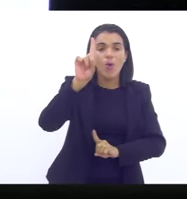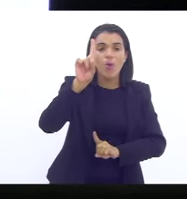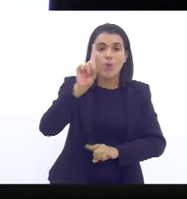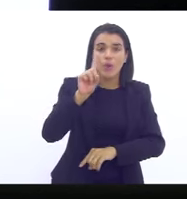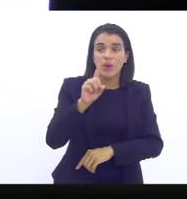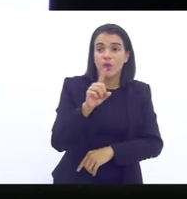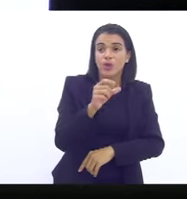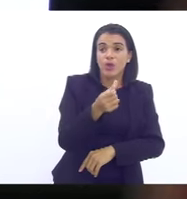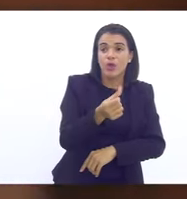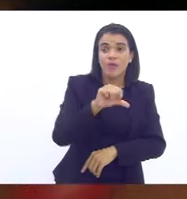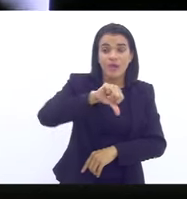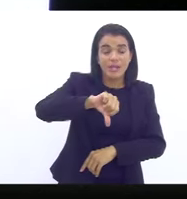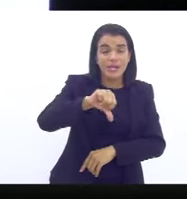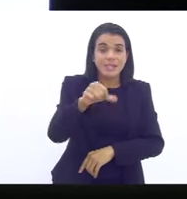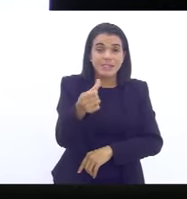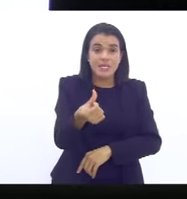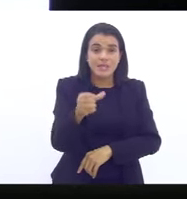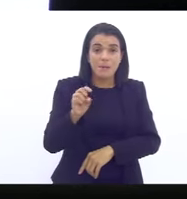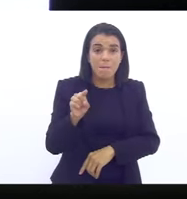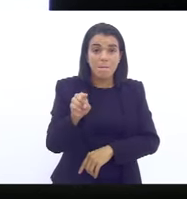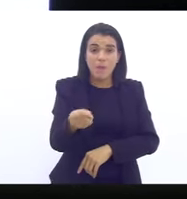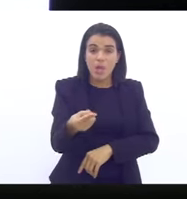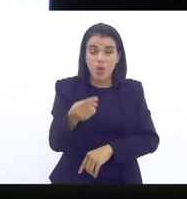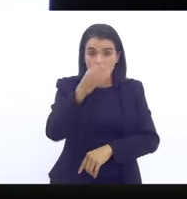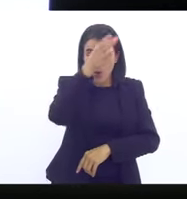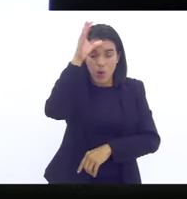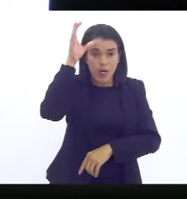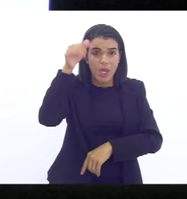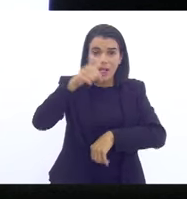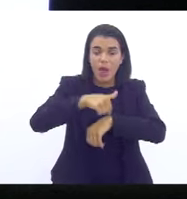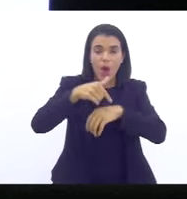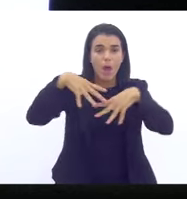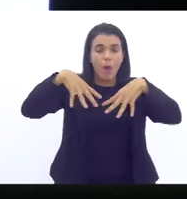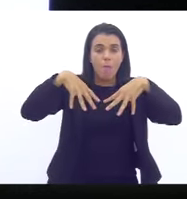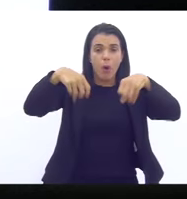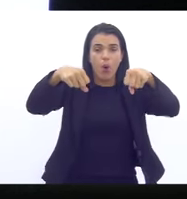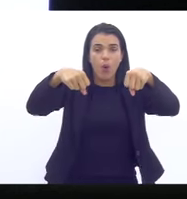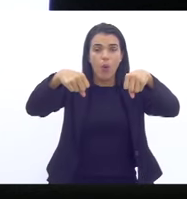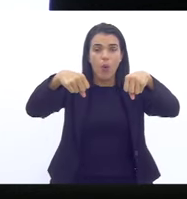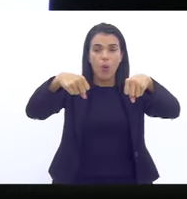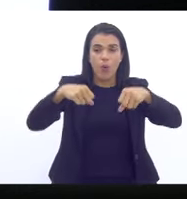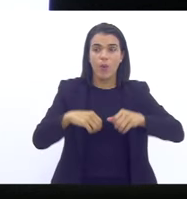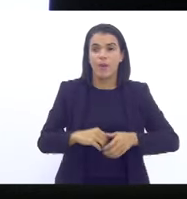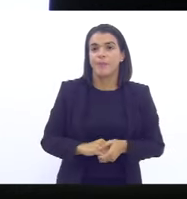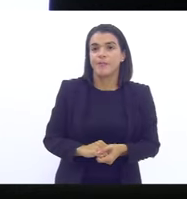mil clientes interrompidos simultaneamente.